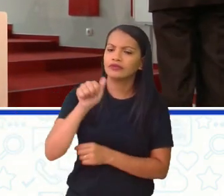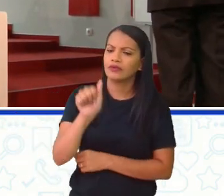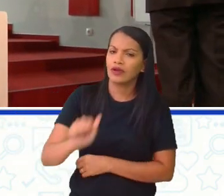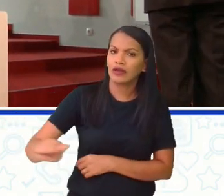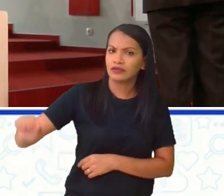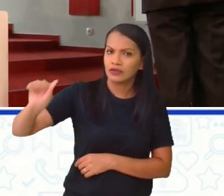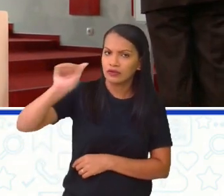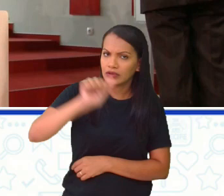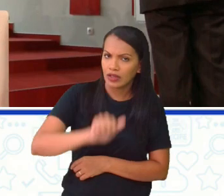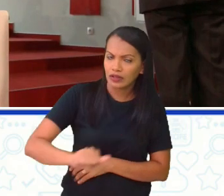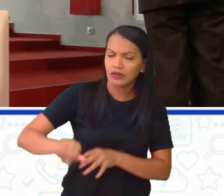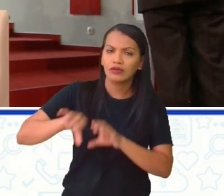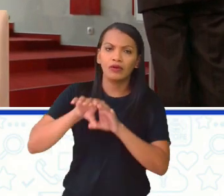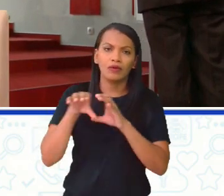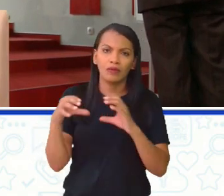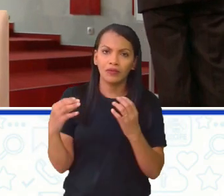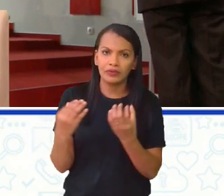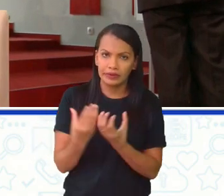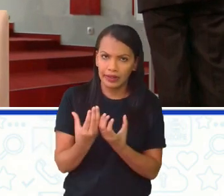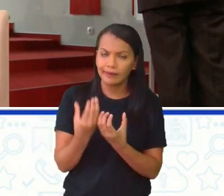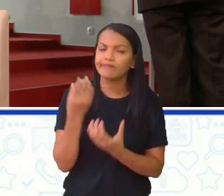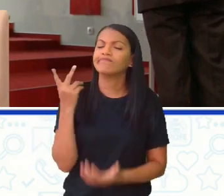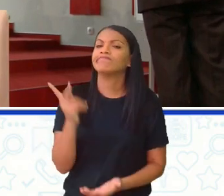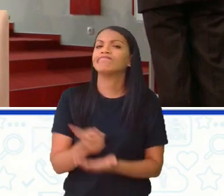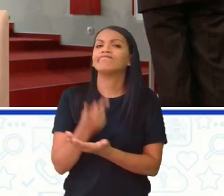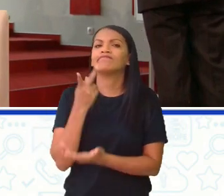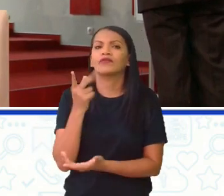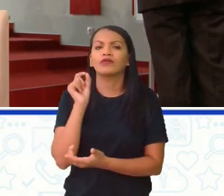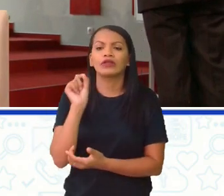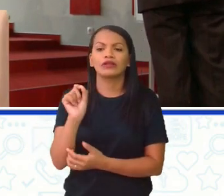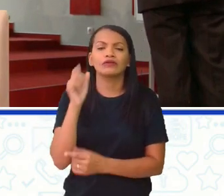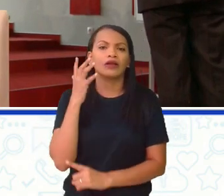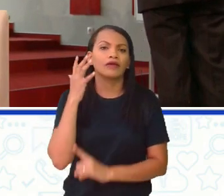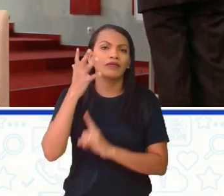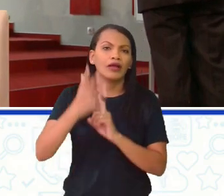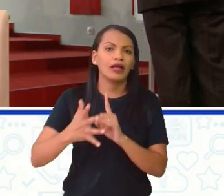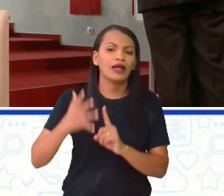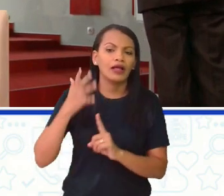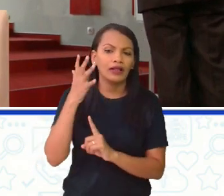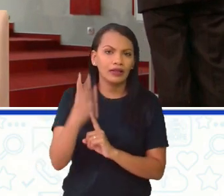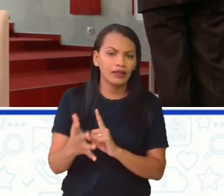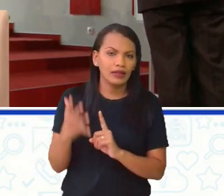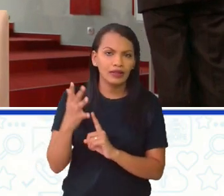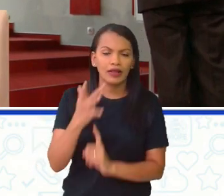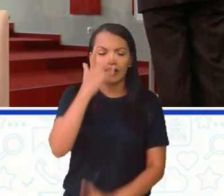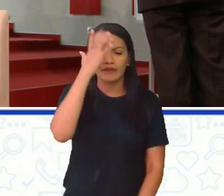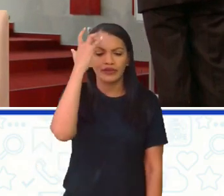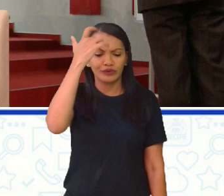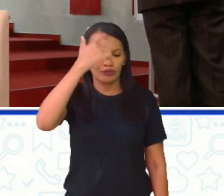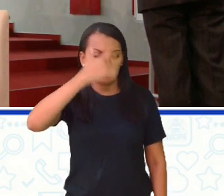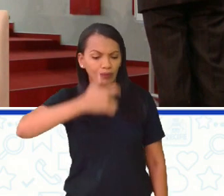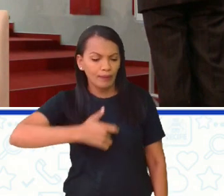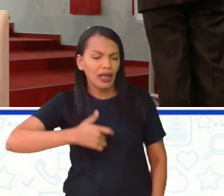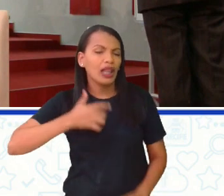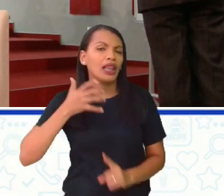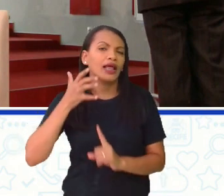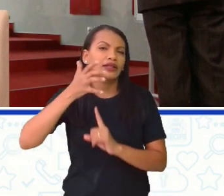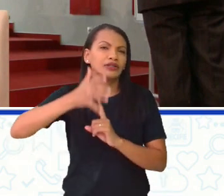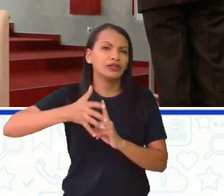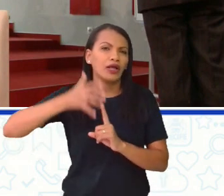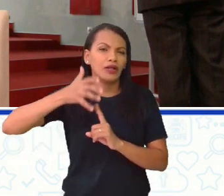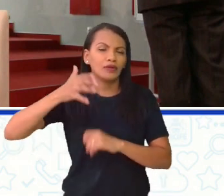associação comunitária, acontece palestras onde esse palestrante, não é,